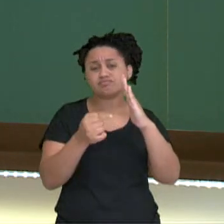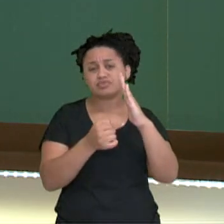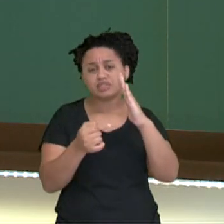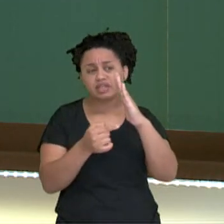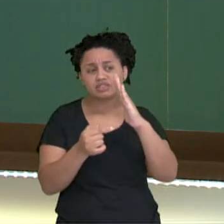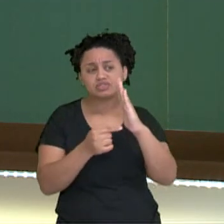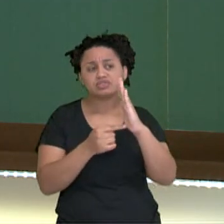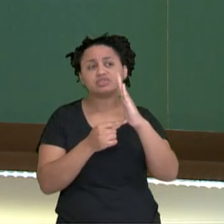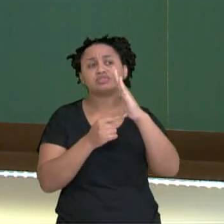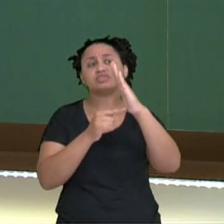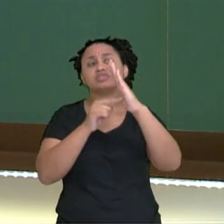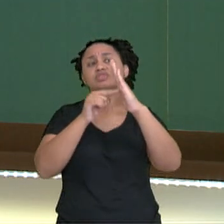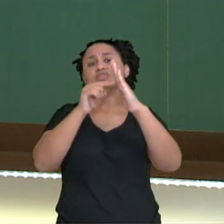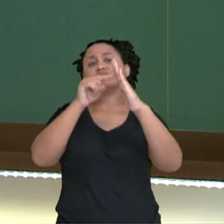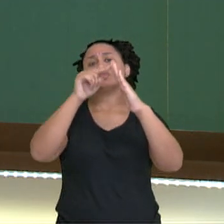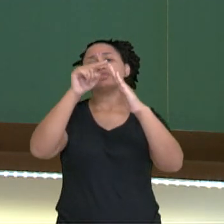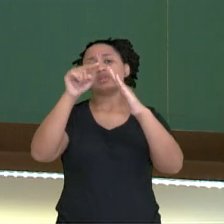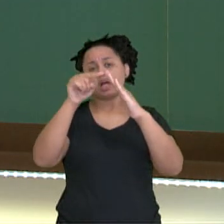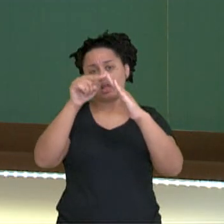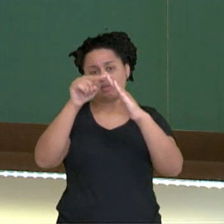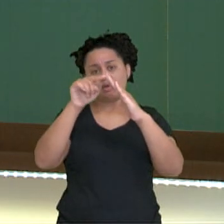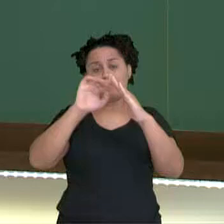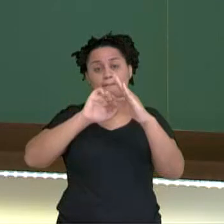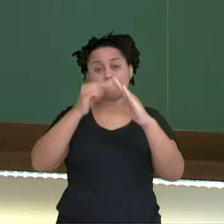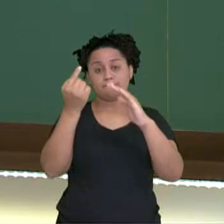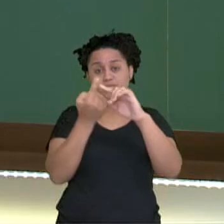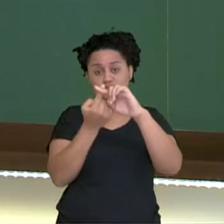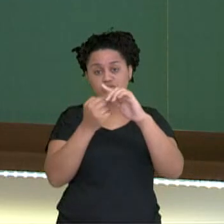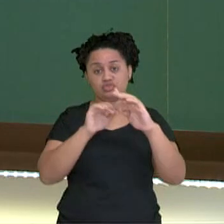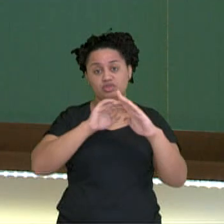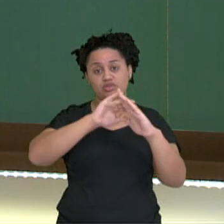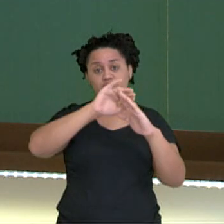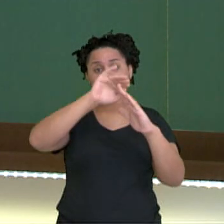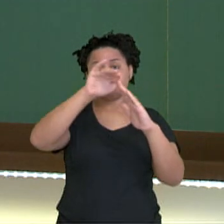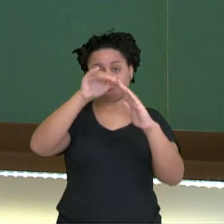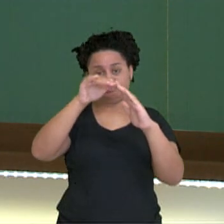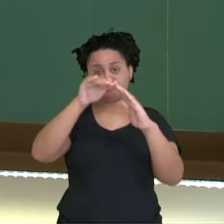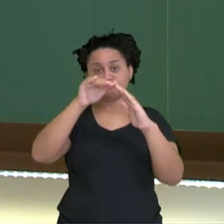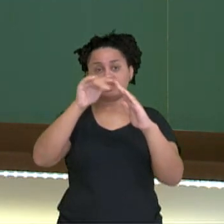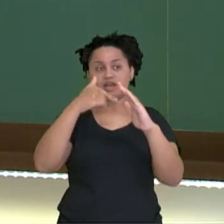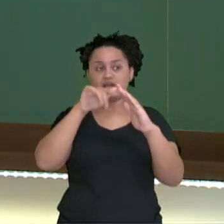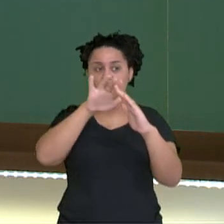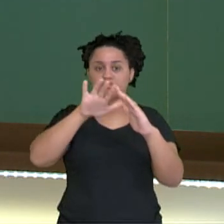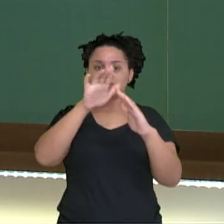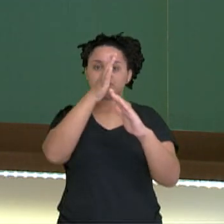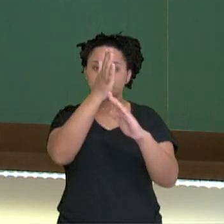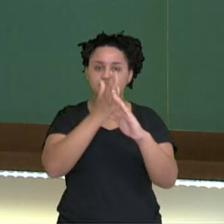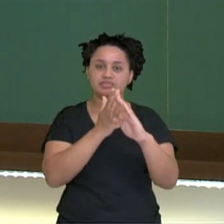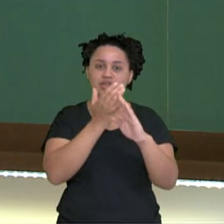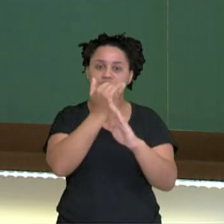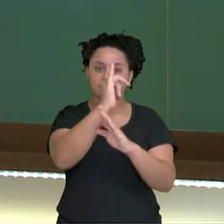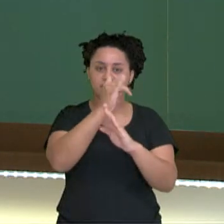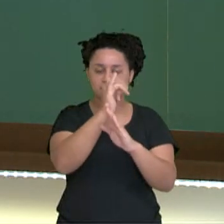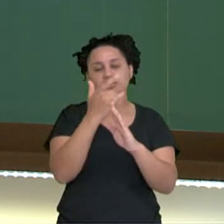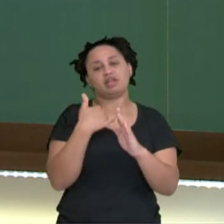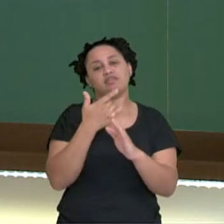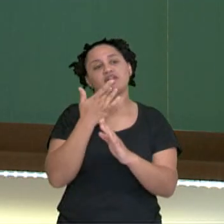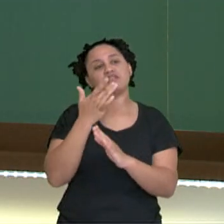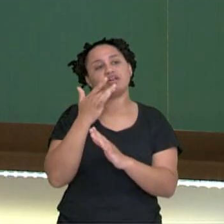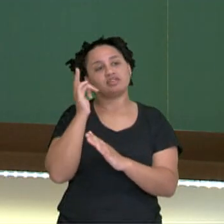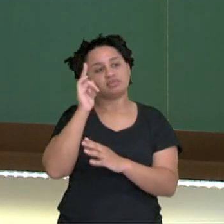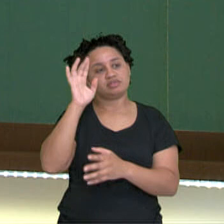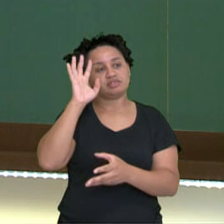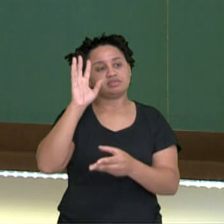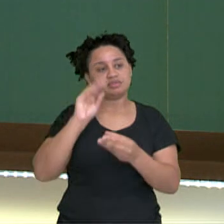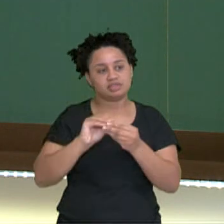do gráfico e sobe, passa para a parte positiva do gráfico aqui em relação ao eixo Y. Fica tranquilinho daí para